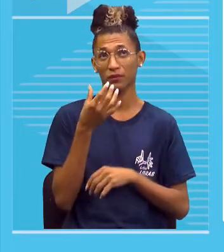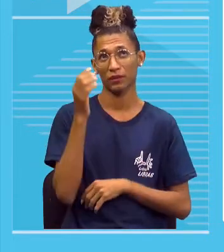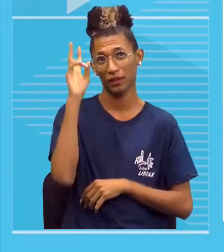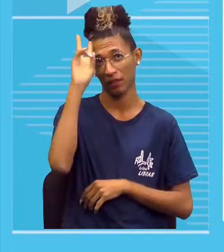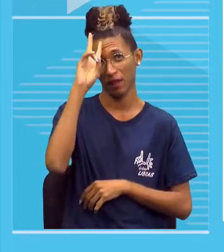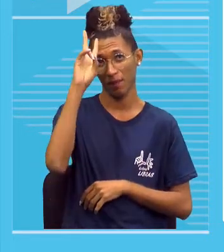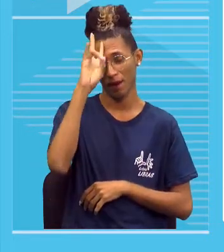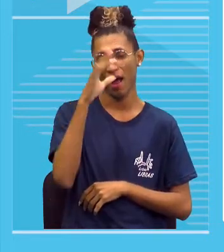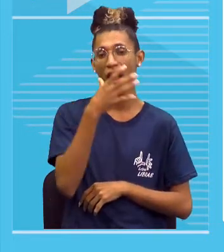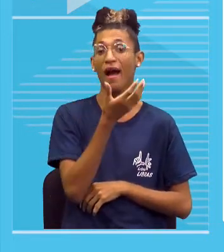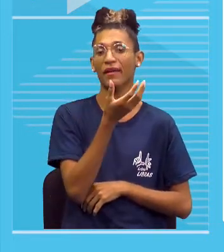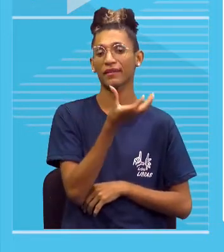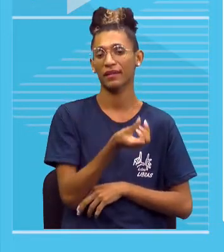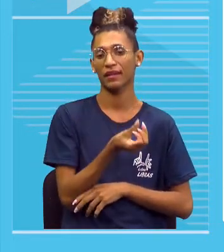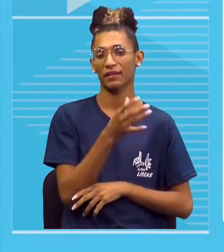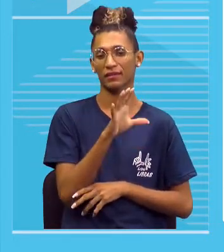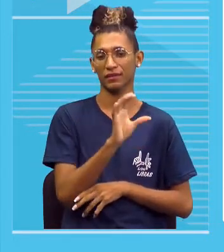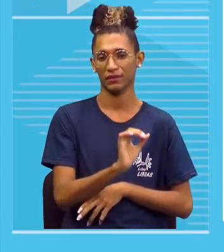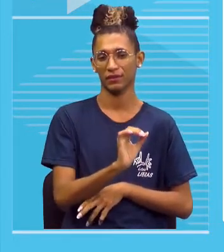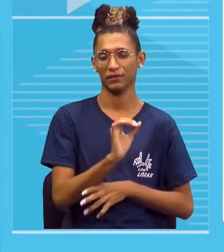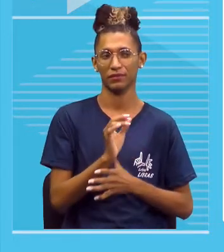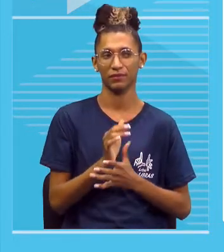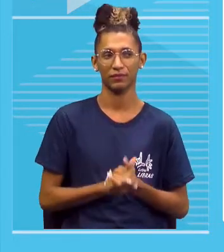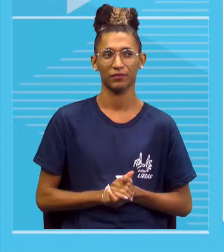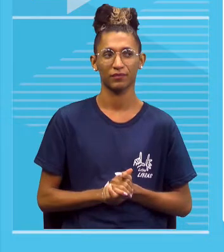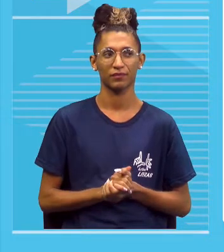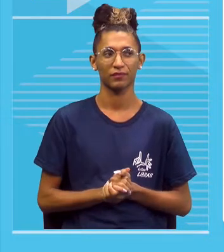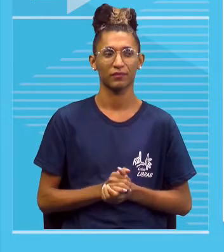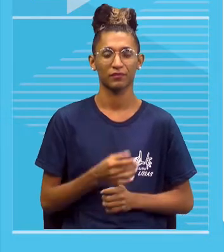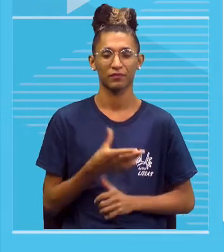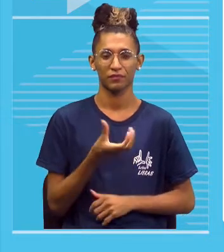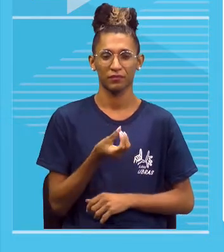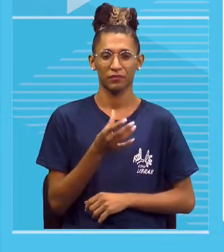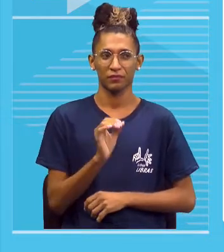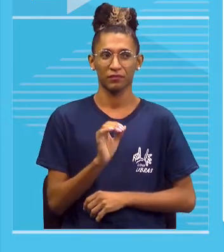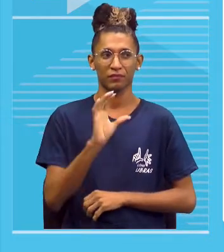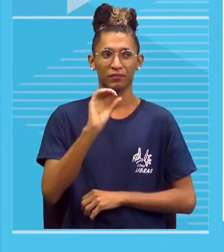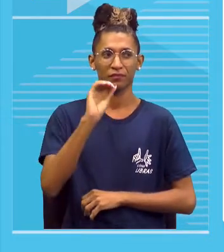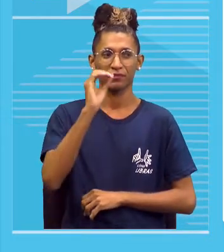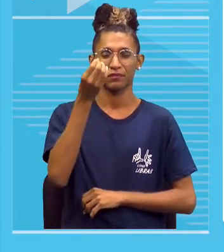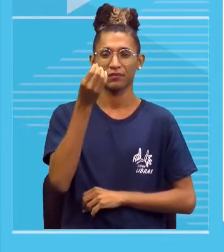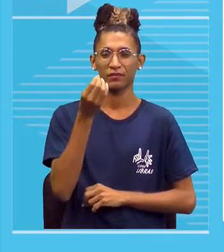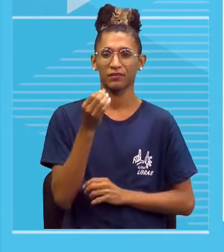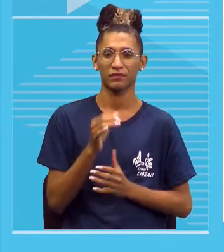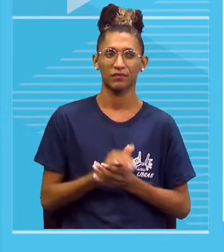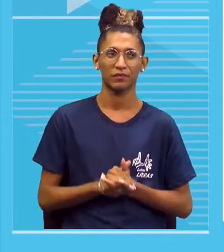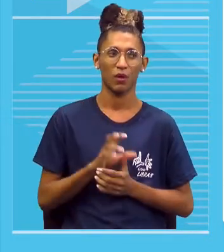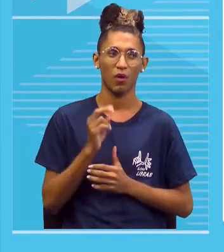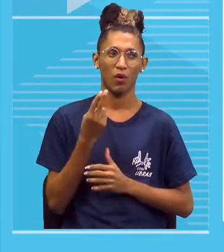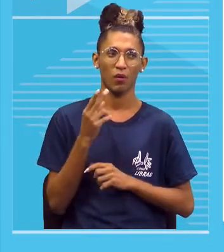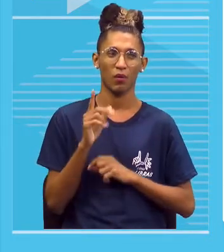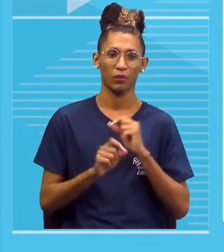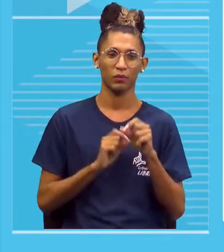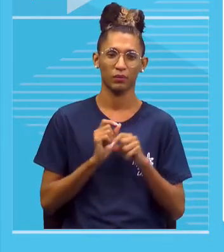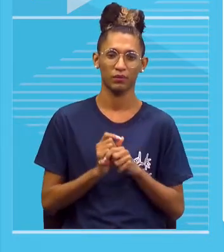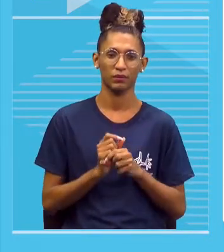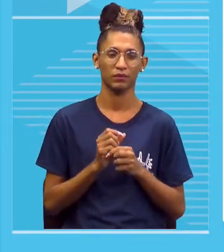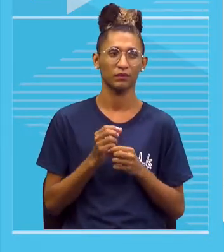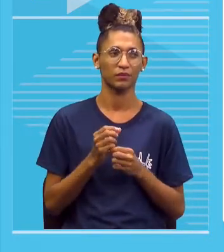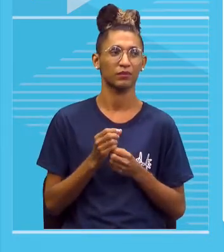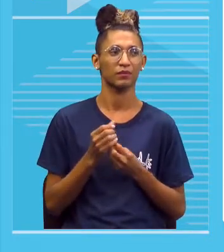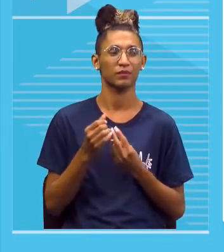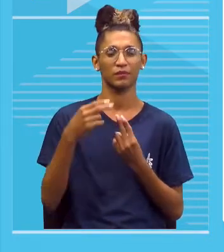né 60 né Isso seria sessenta graus ou simplesmente pi